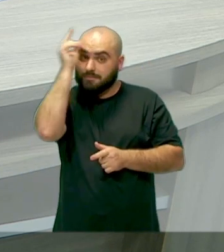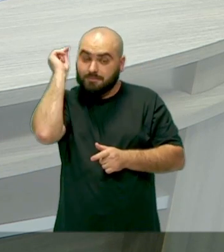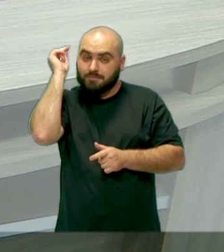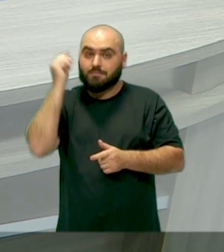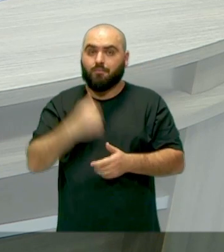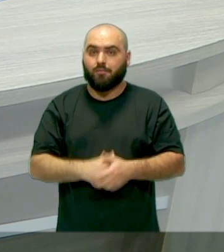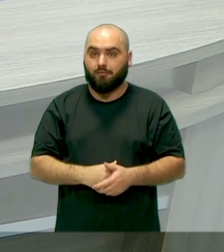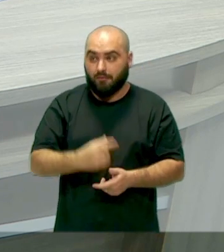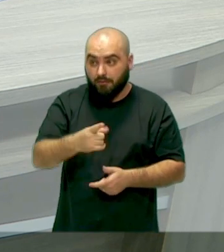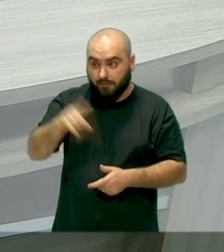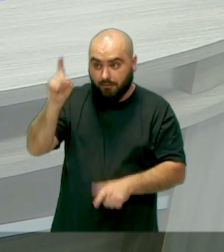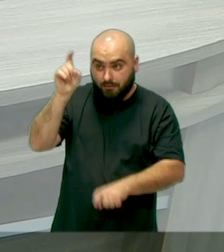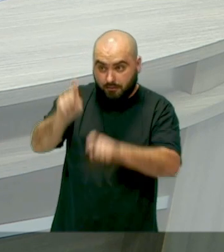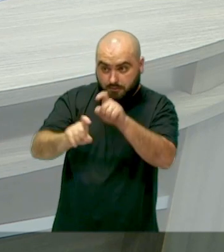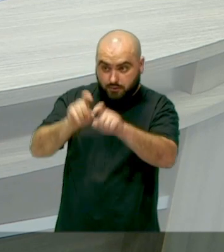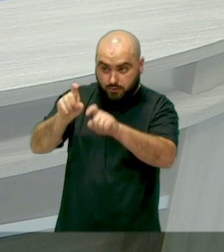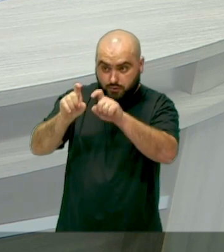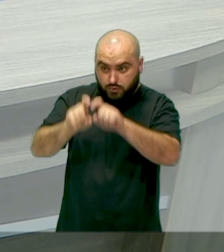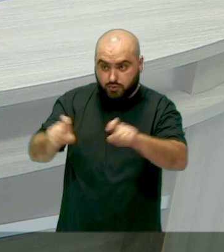num shopping,